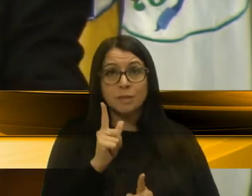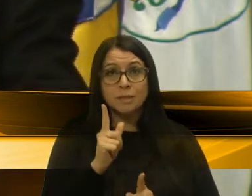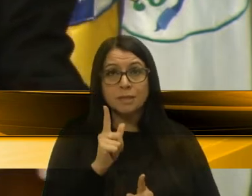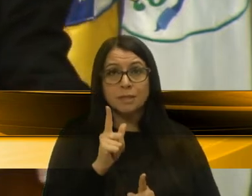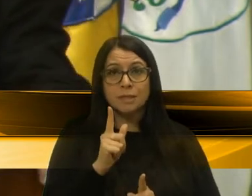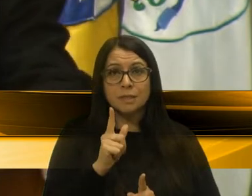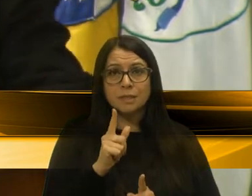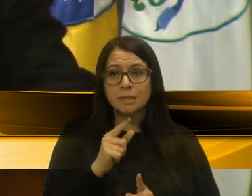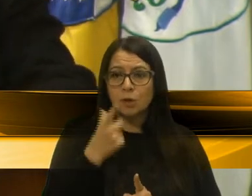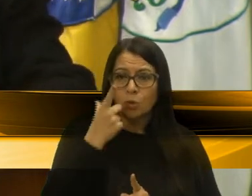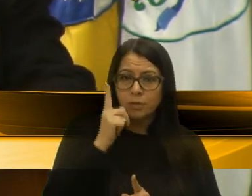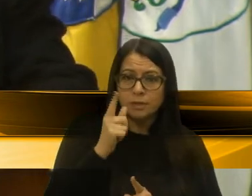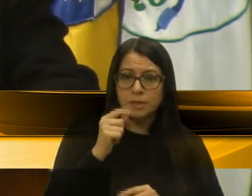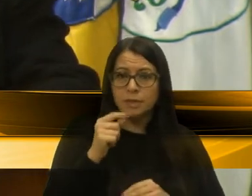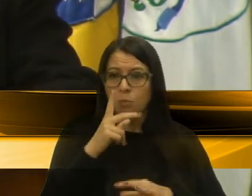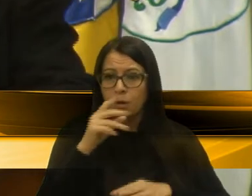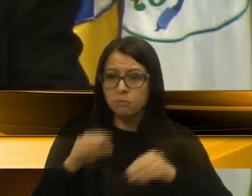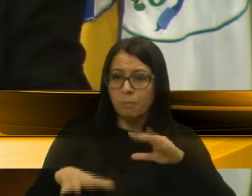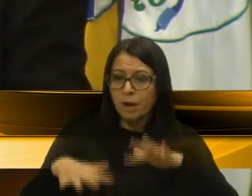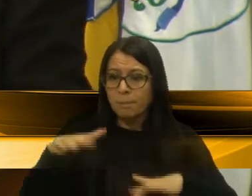tão manipuladas